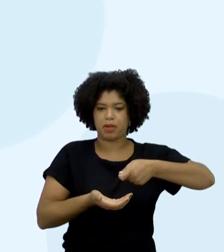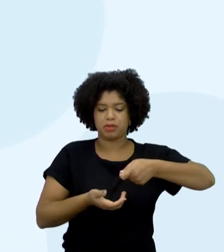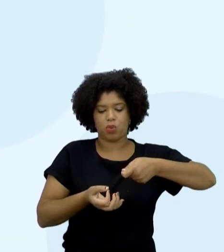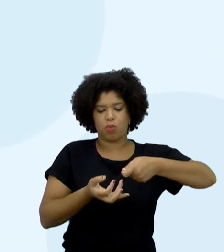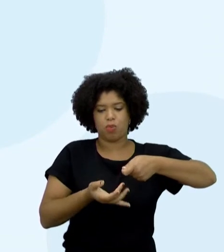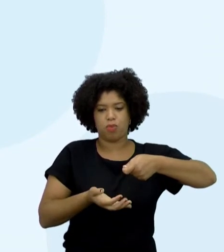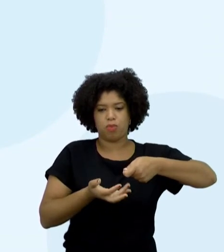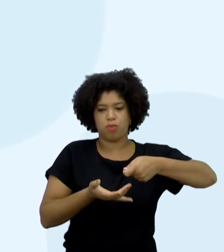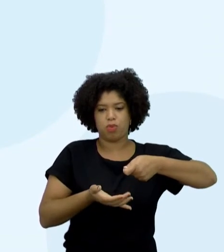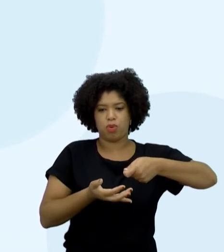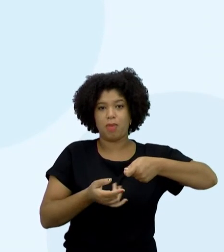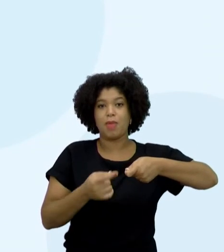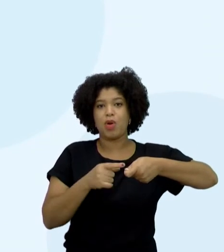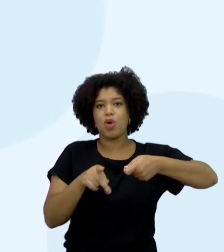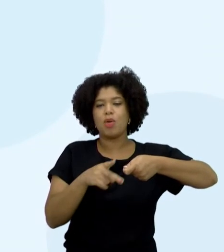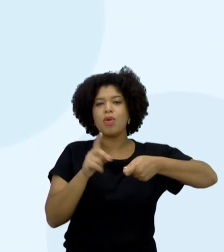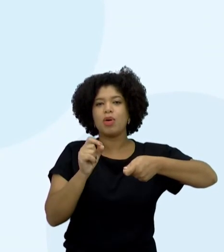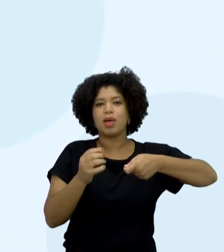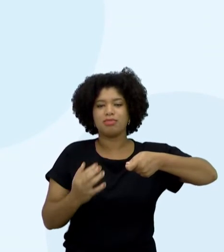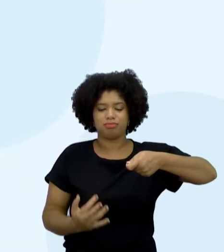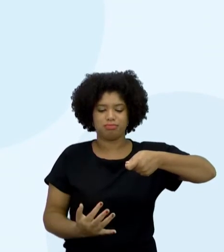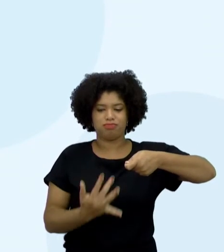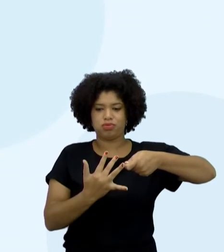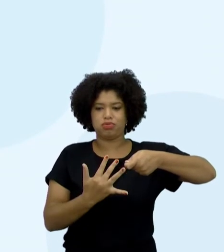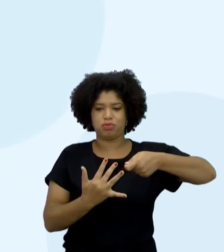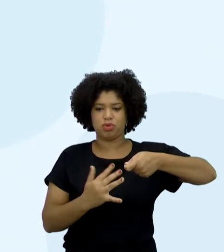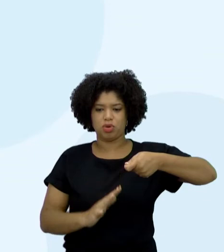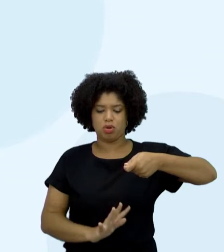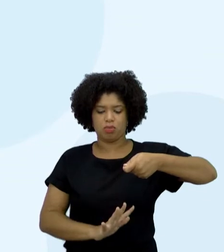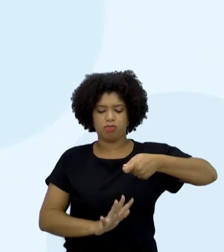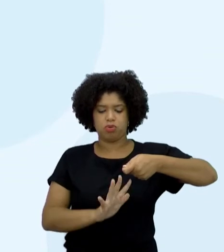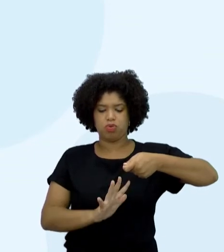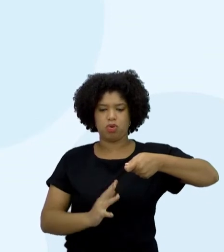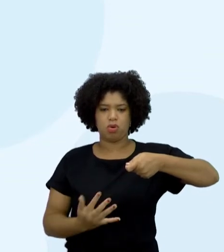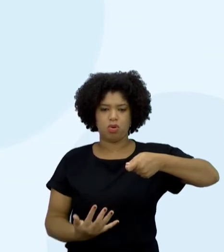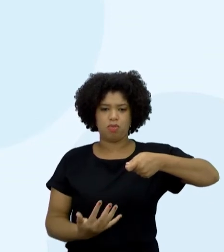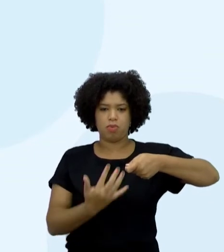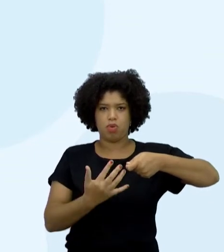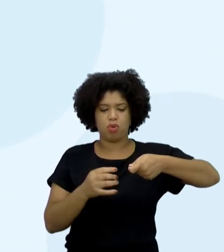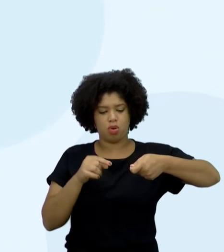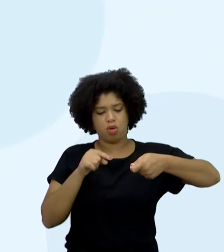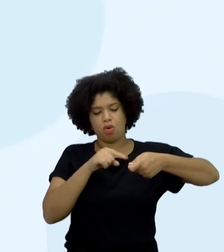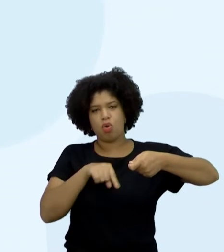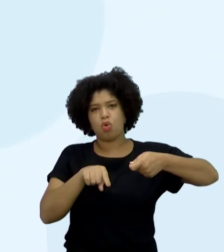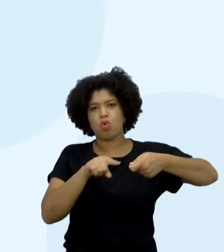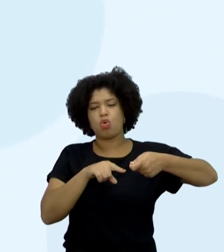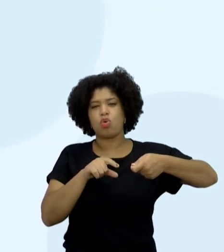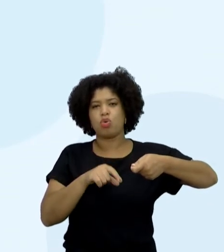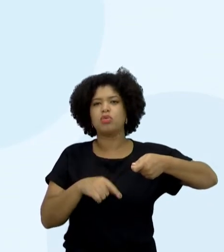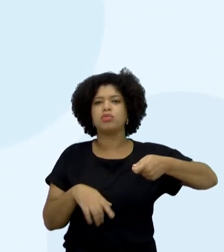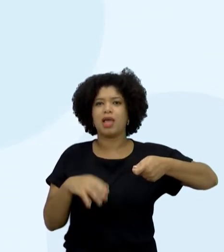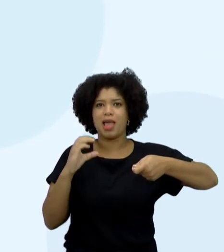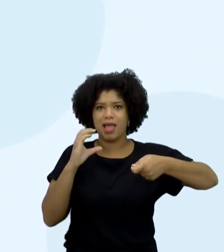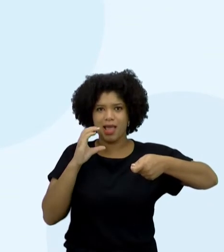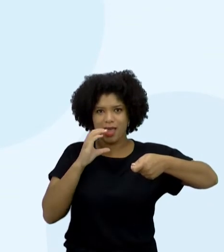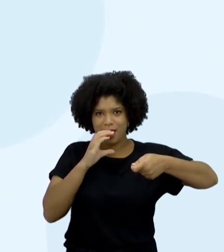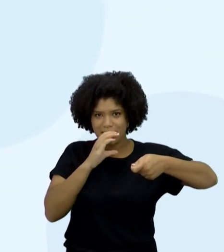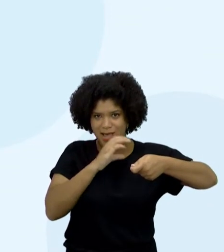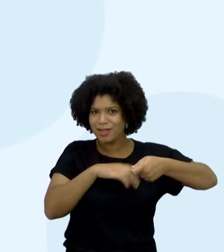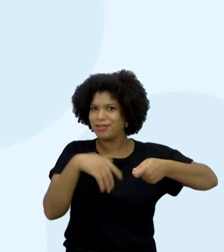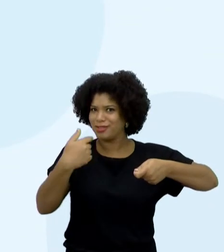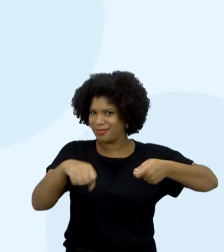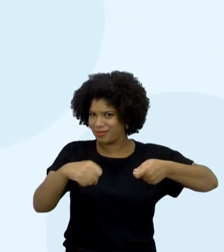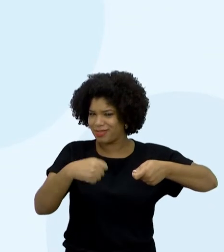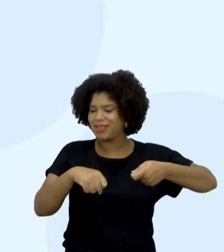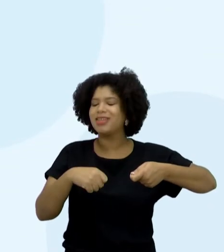os raios solares, que vão concentrar esses raios então para uma localidade ali, que é o foco. O foco tem que ser exatamente onde está a panela, então precisa um